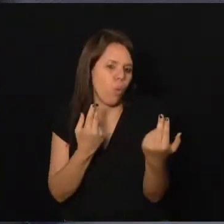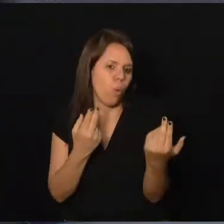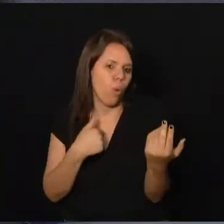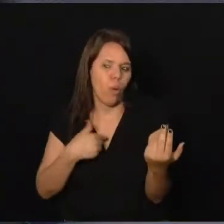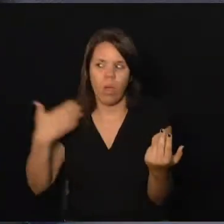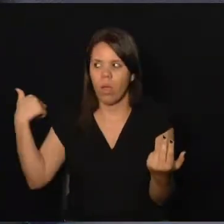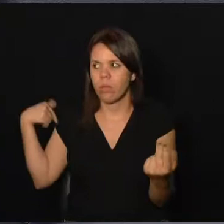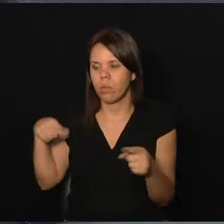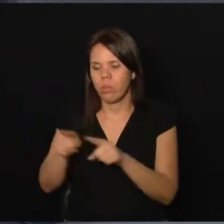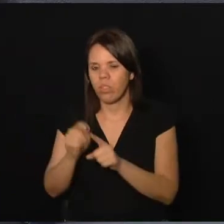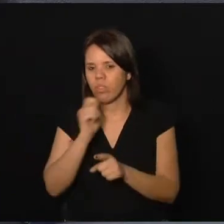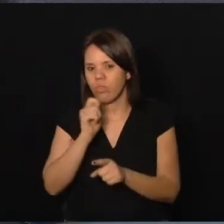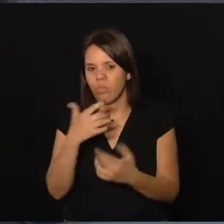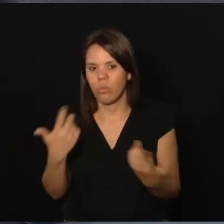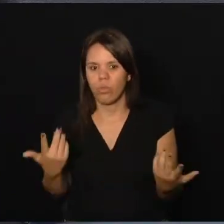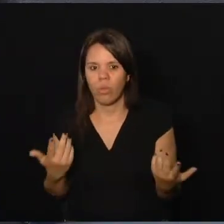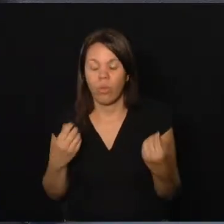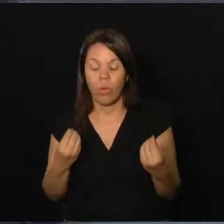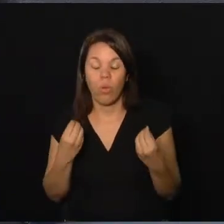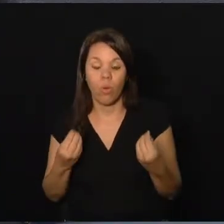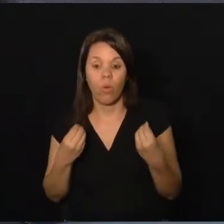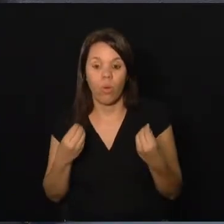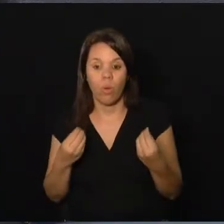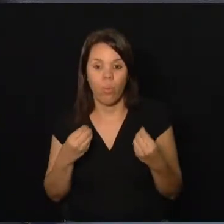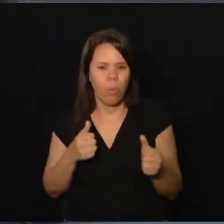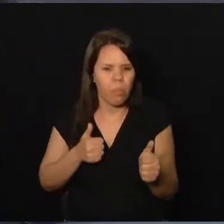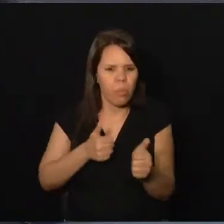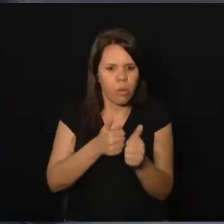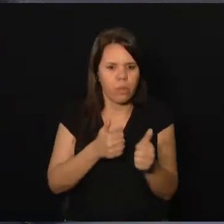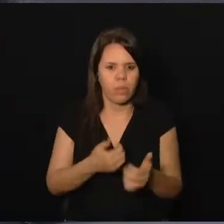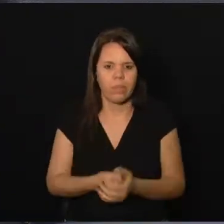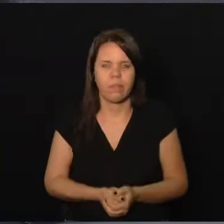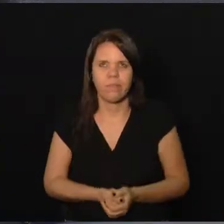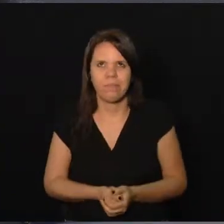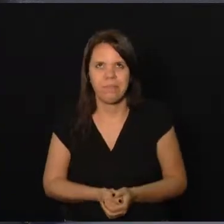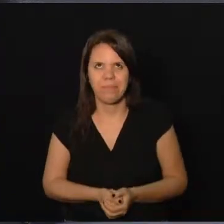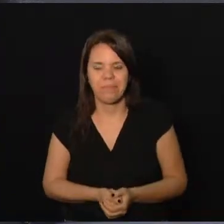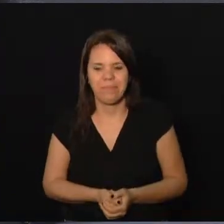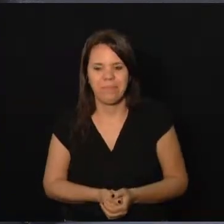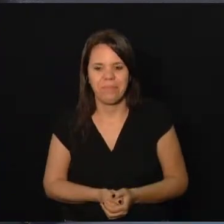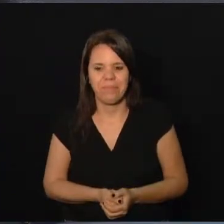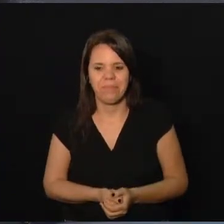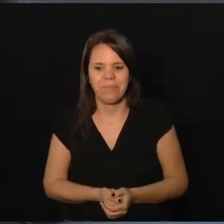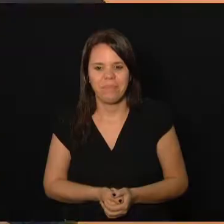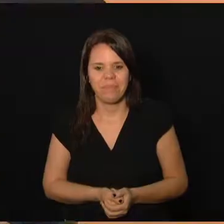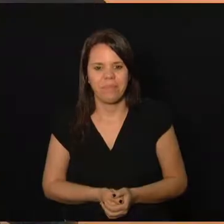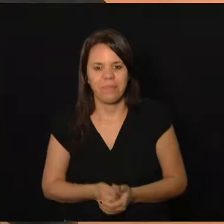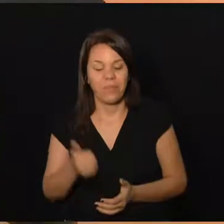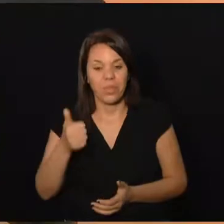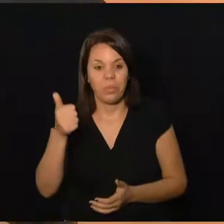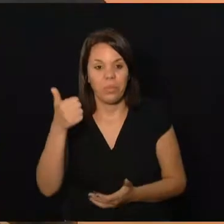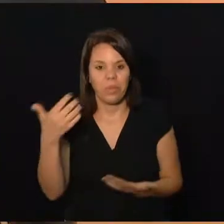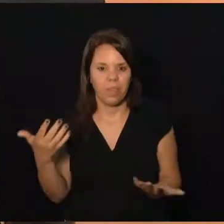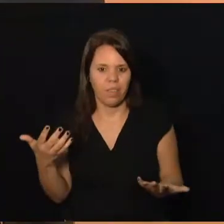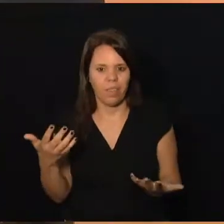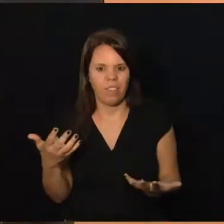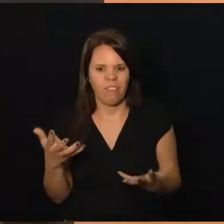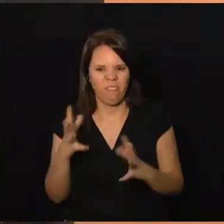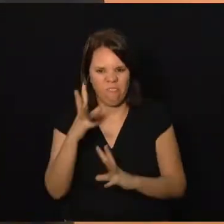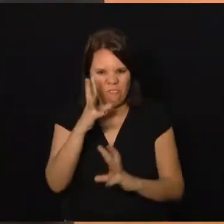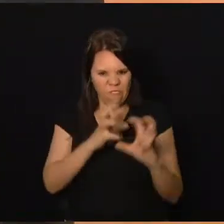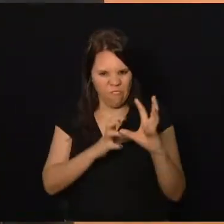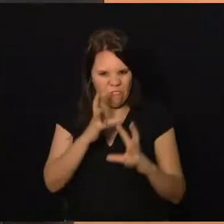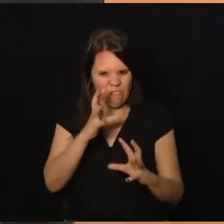né? Então, eu queria saber como aproximar. Uhum. Então, em primeiro lugar, a agressividade ela